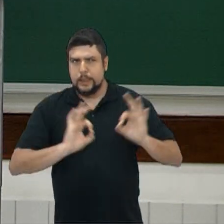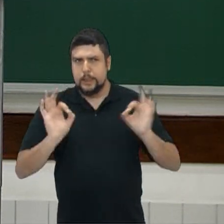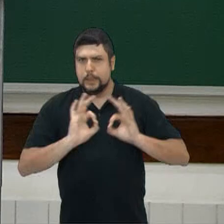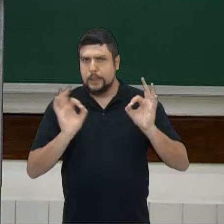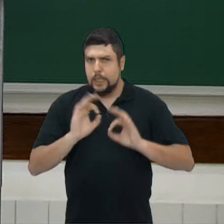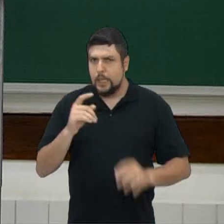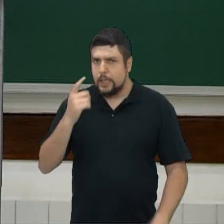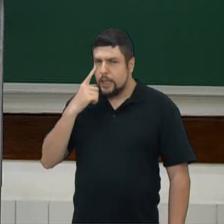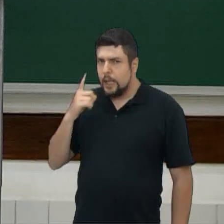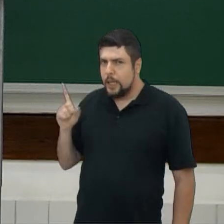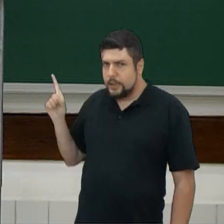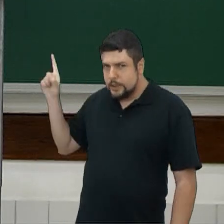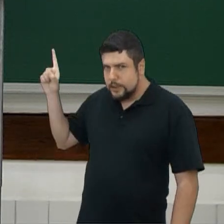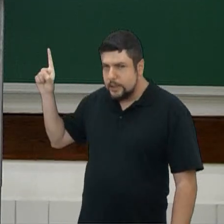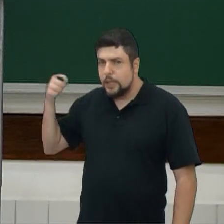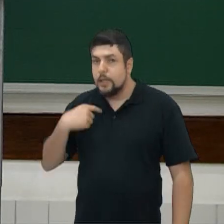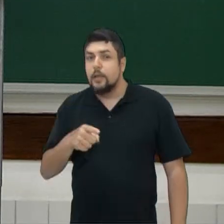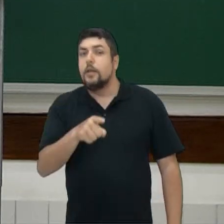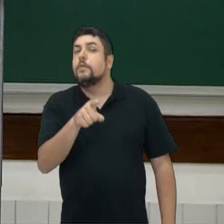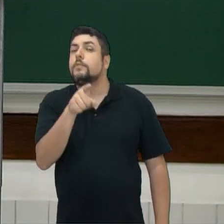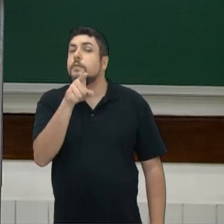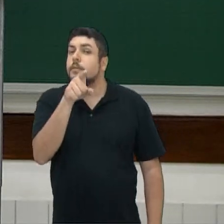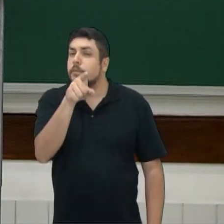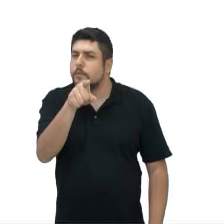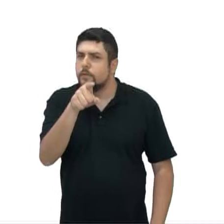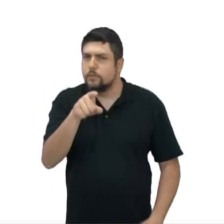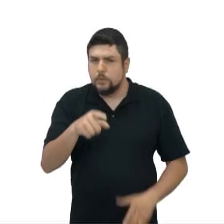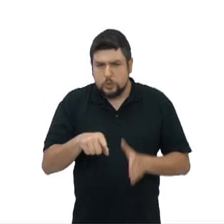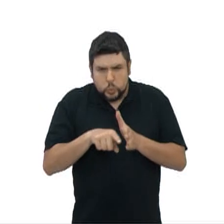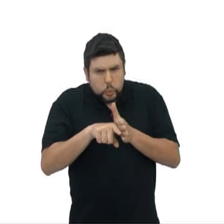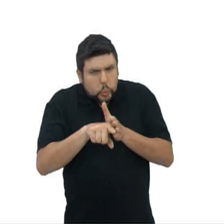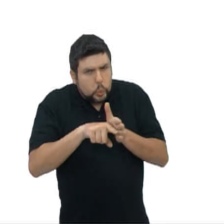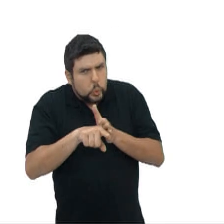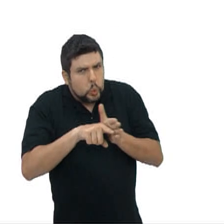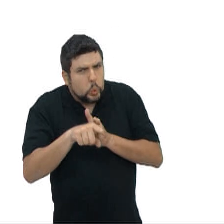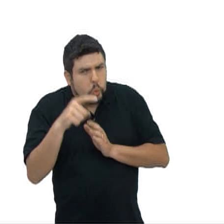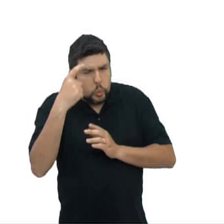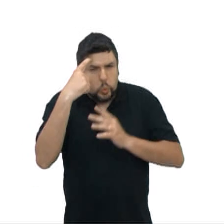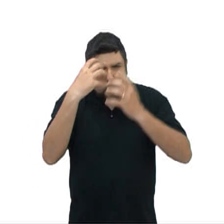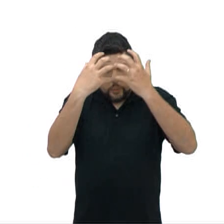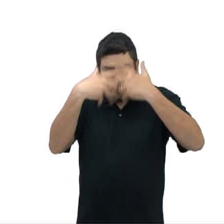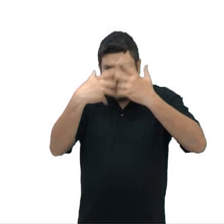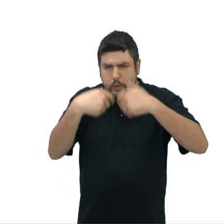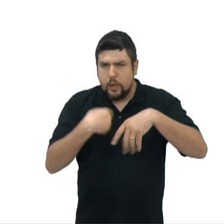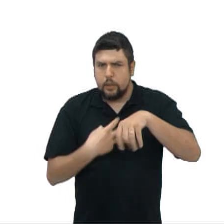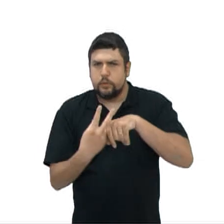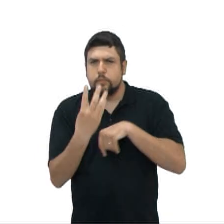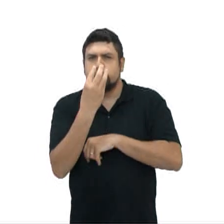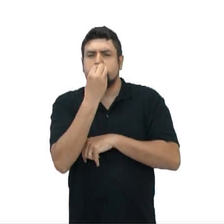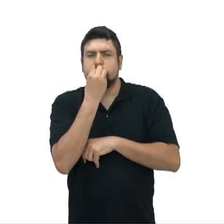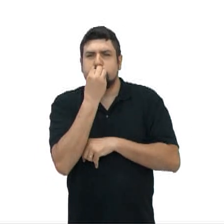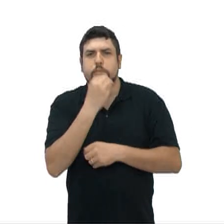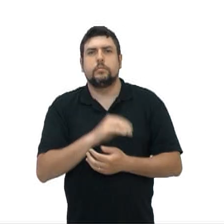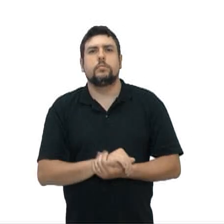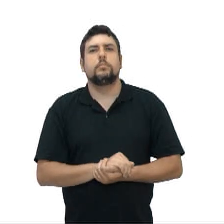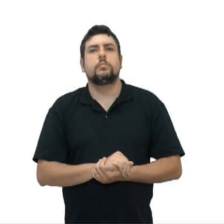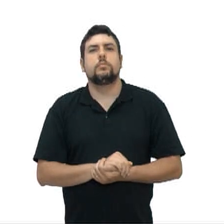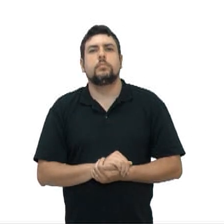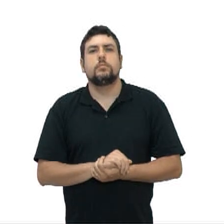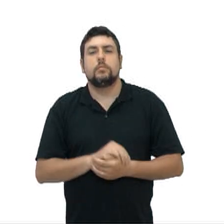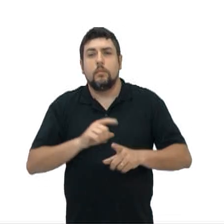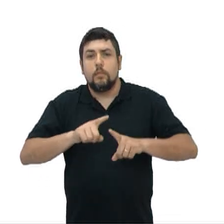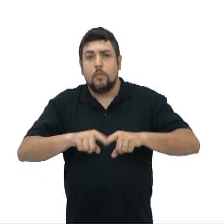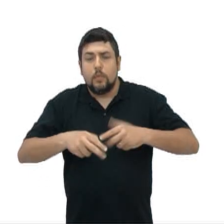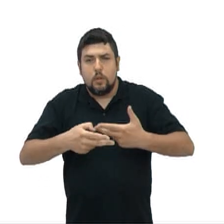exercício, vou deixar agora para você se virar, ó. Vou ficar caladinho, tá? Uma substância sólida